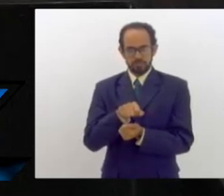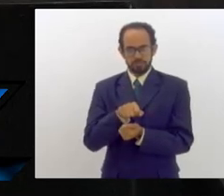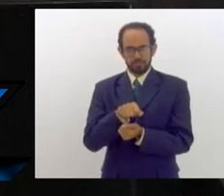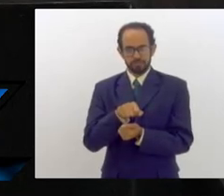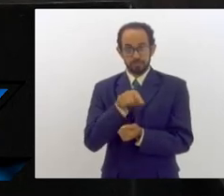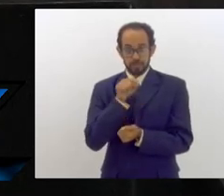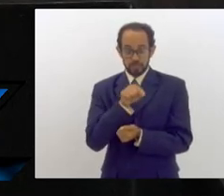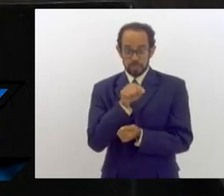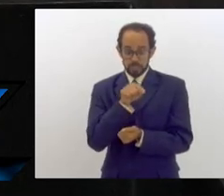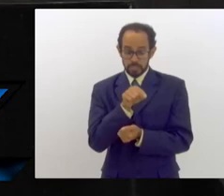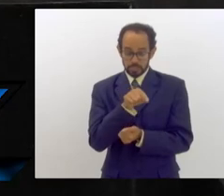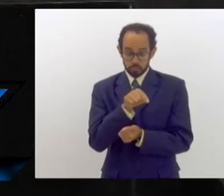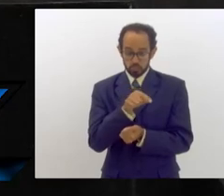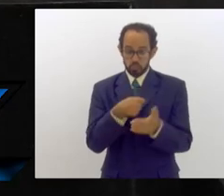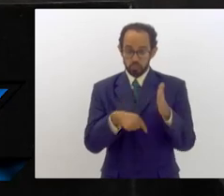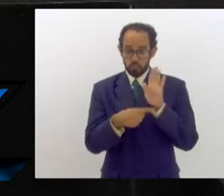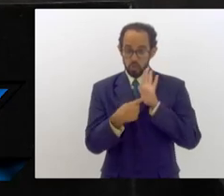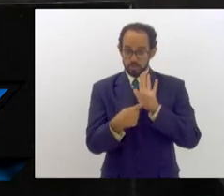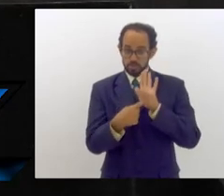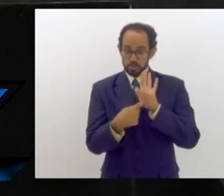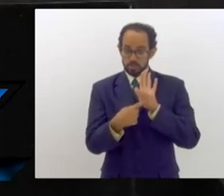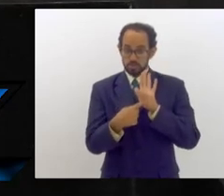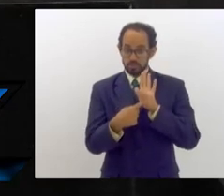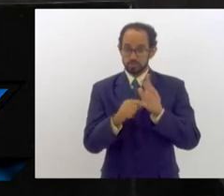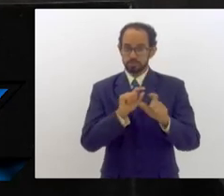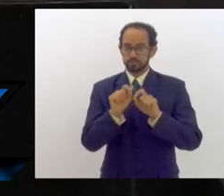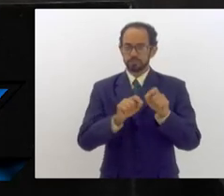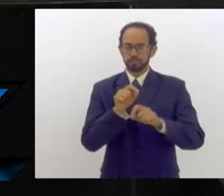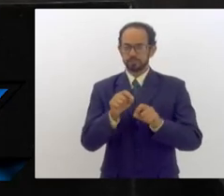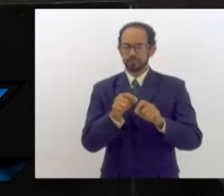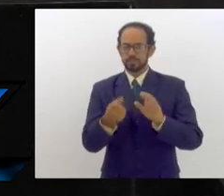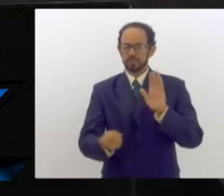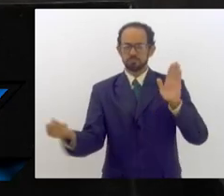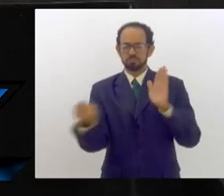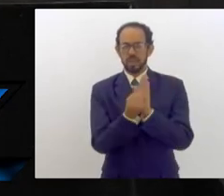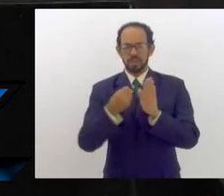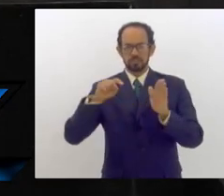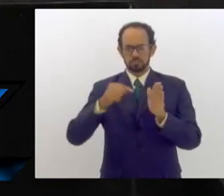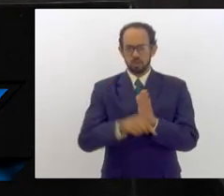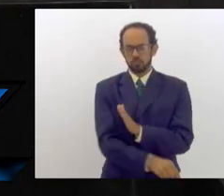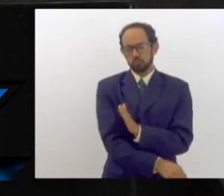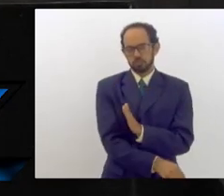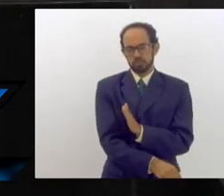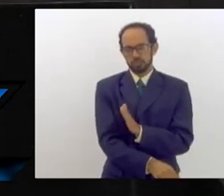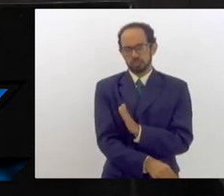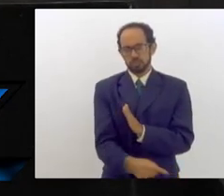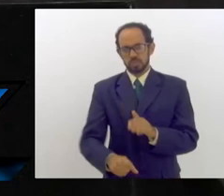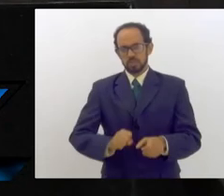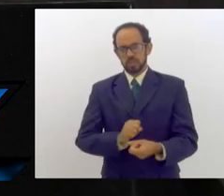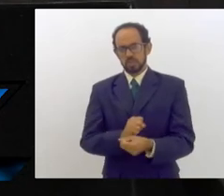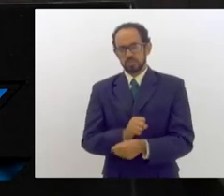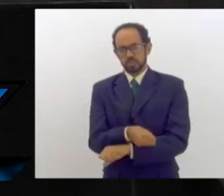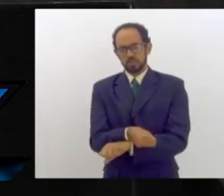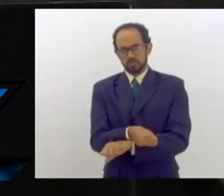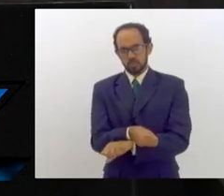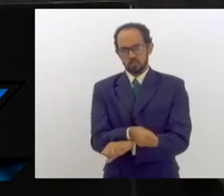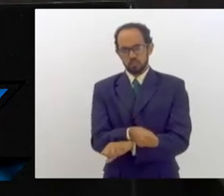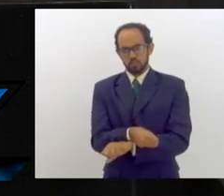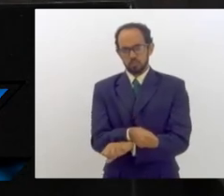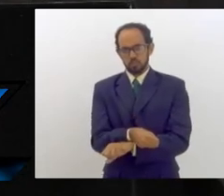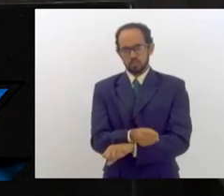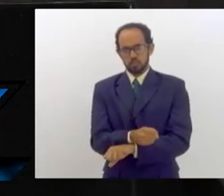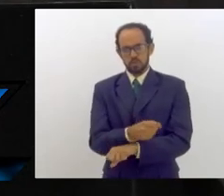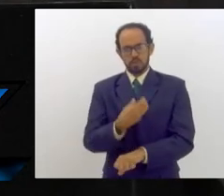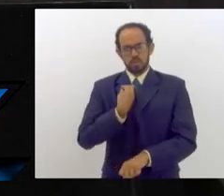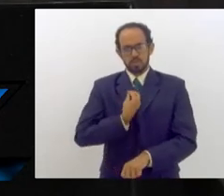isso revela que as marcas profundas da escravidão que